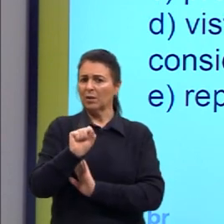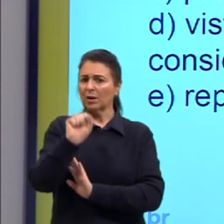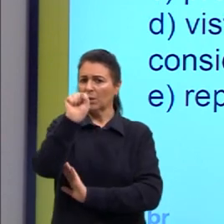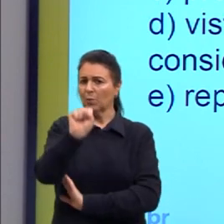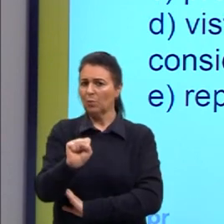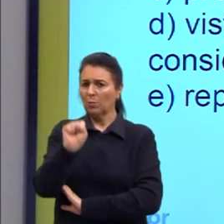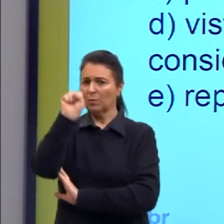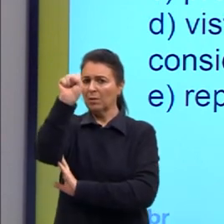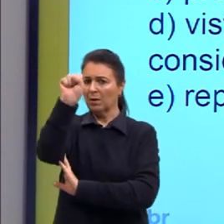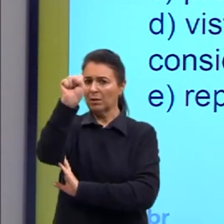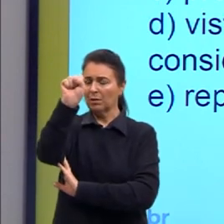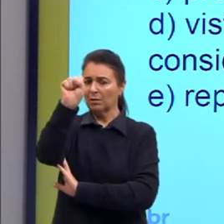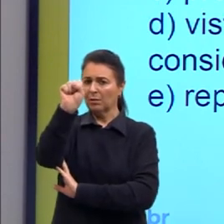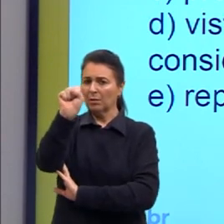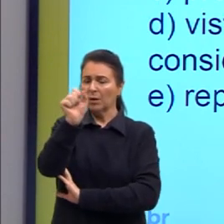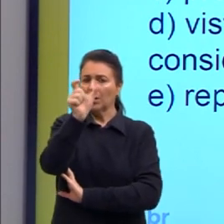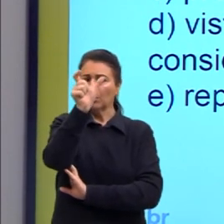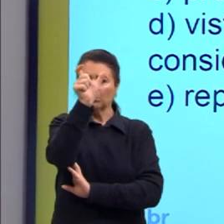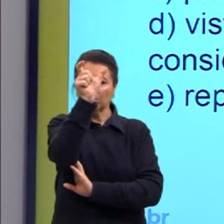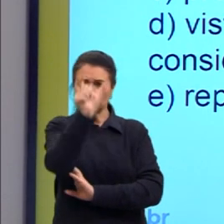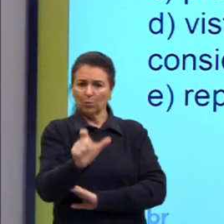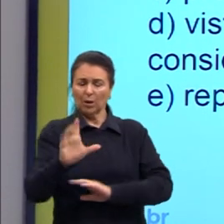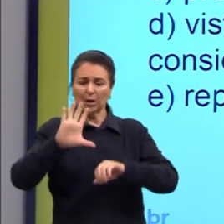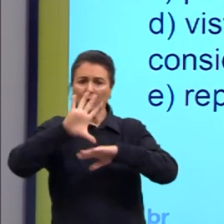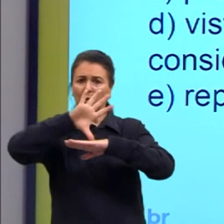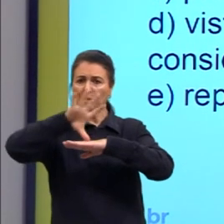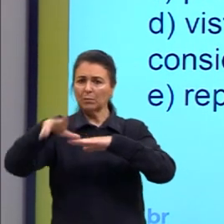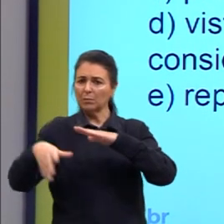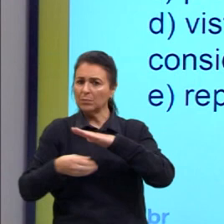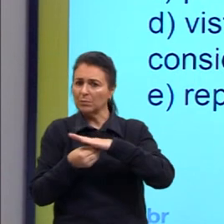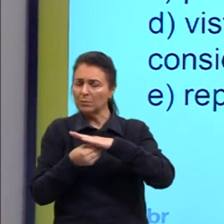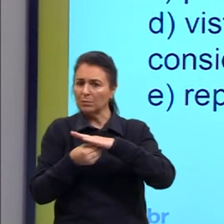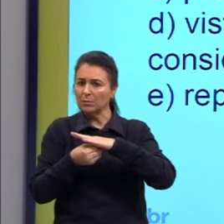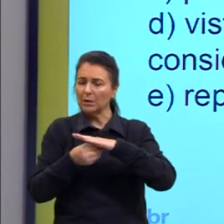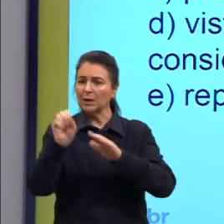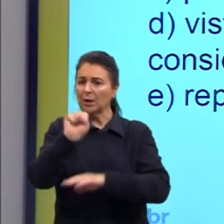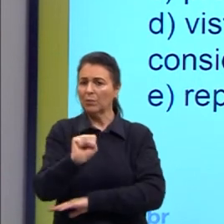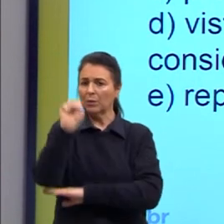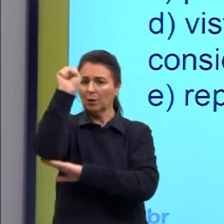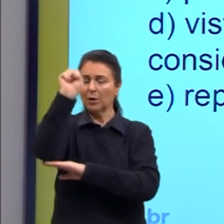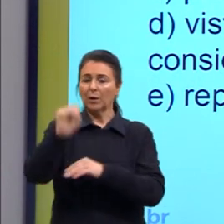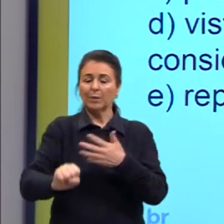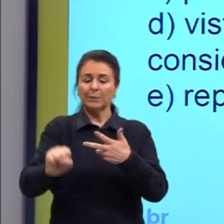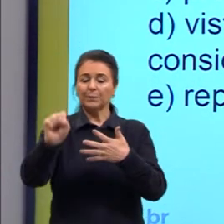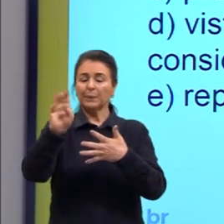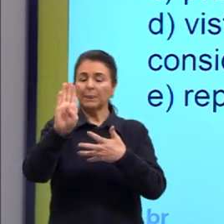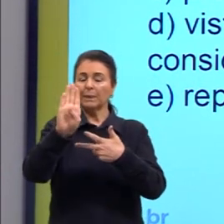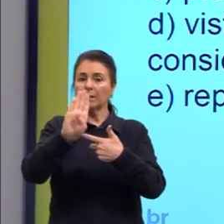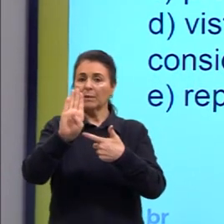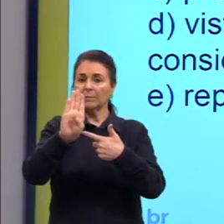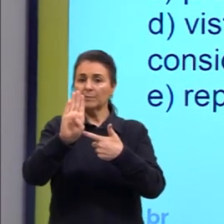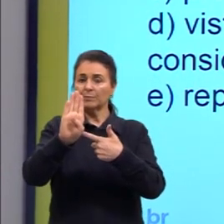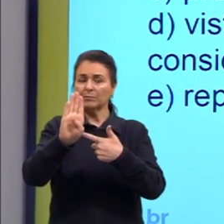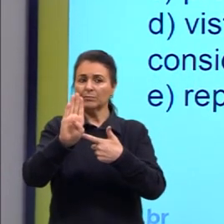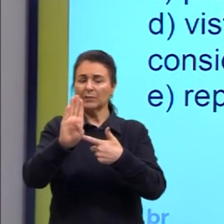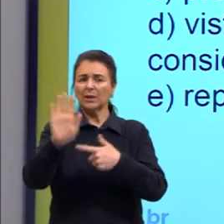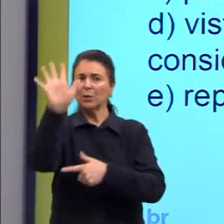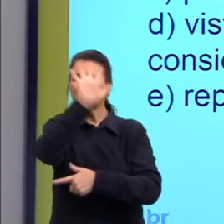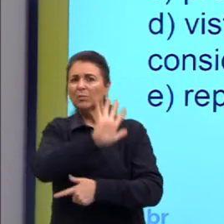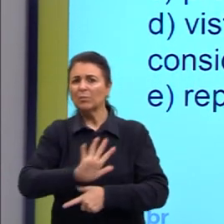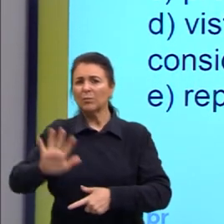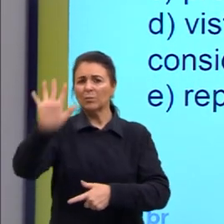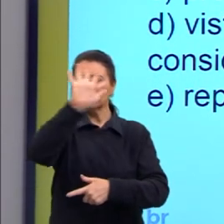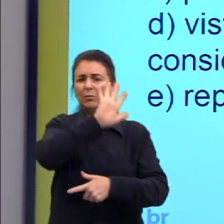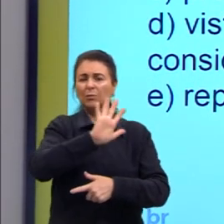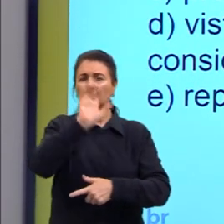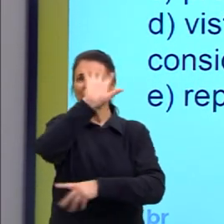como um cara não ser incorruptível ele é o herói B idealizado sobre o pano de fundo da natureza da